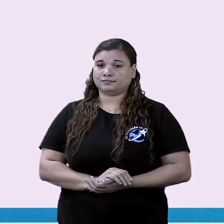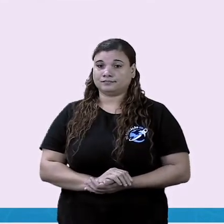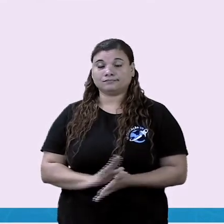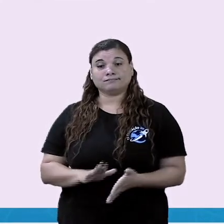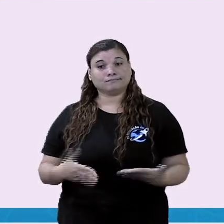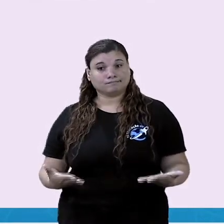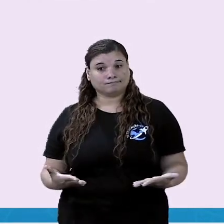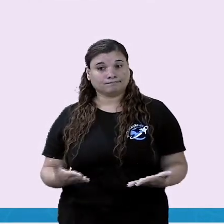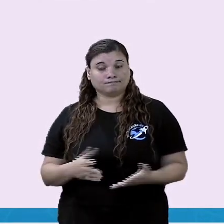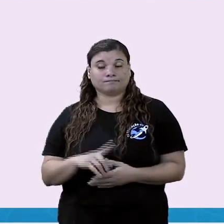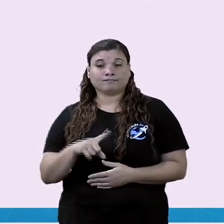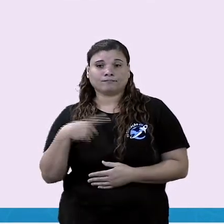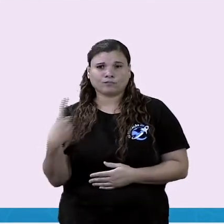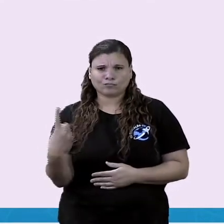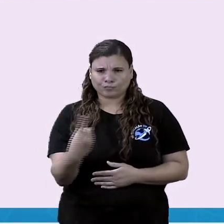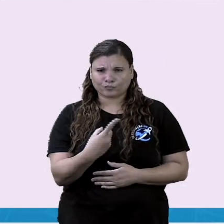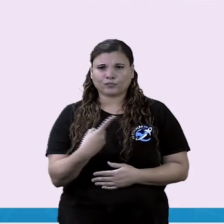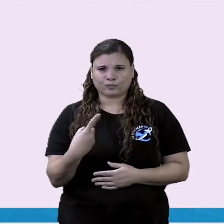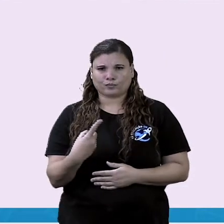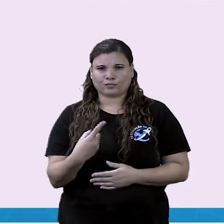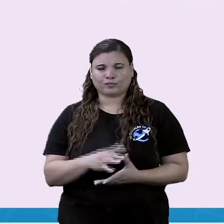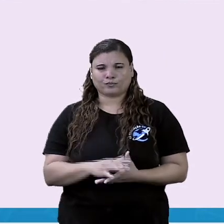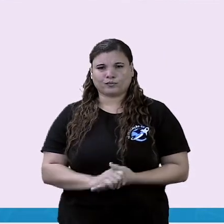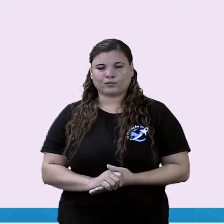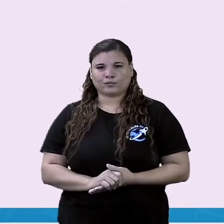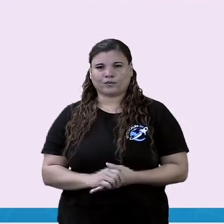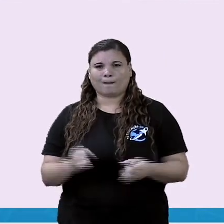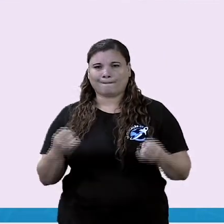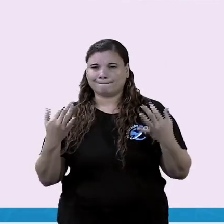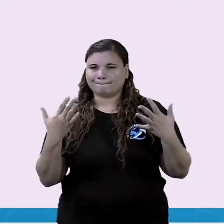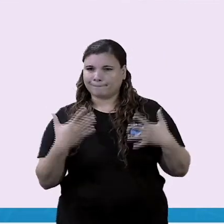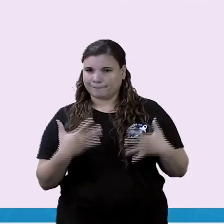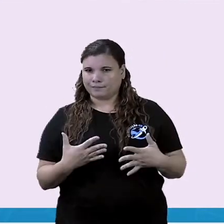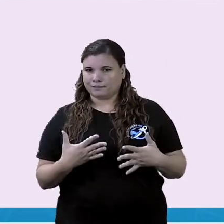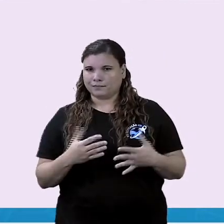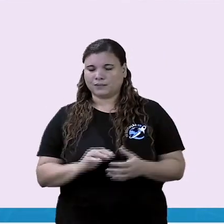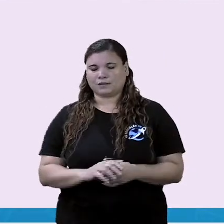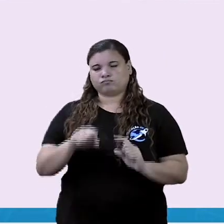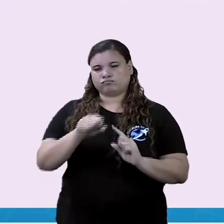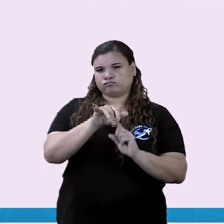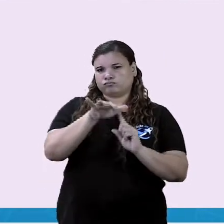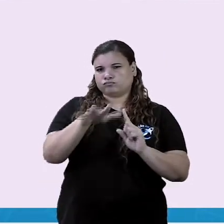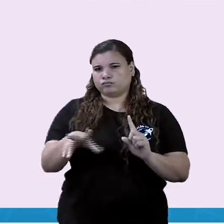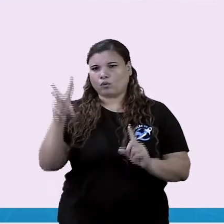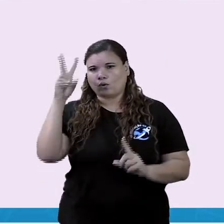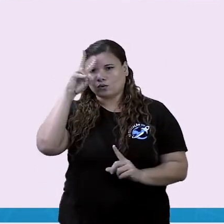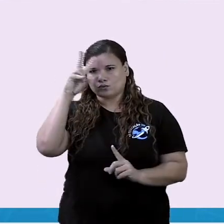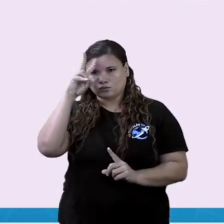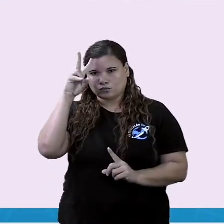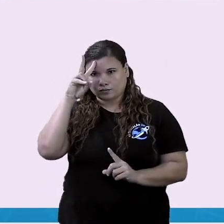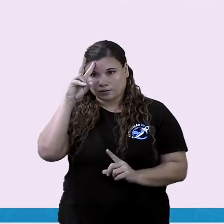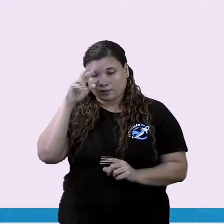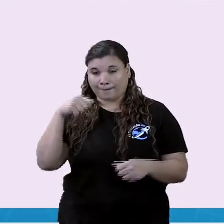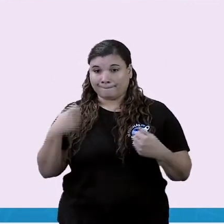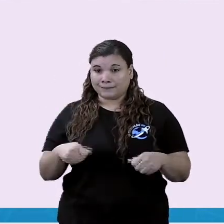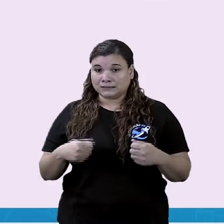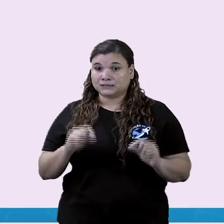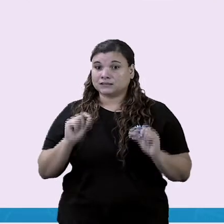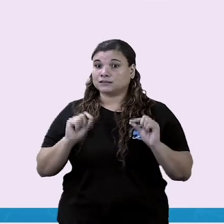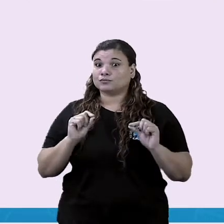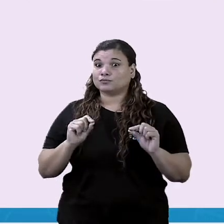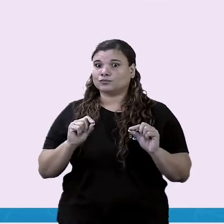Quando falamos de fontes históricas, nós não podemos de falar lá do início da